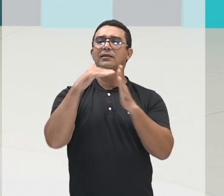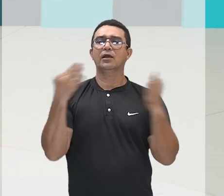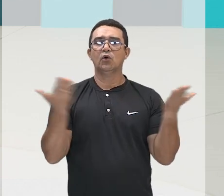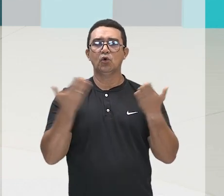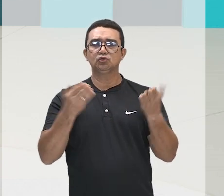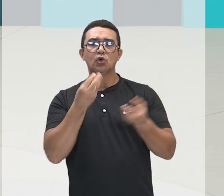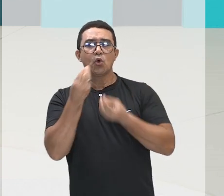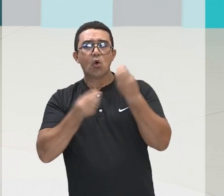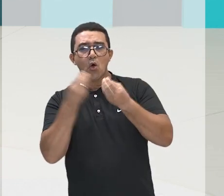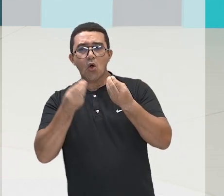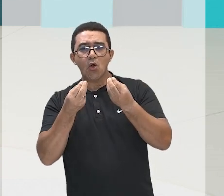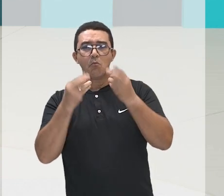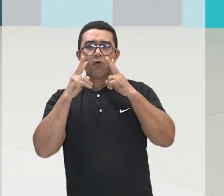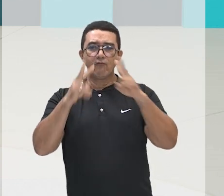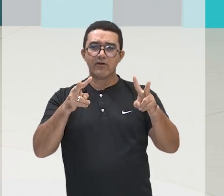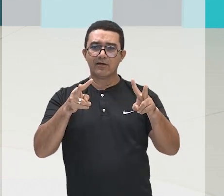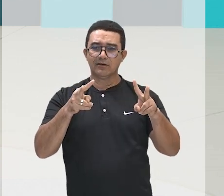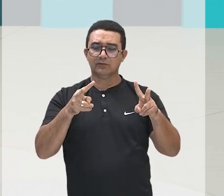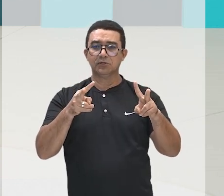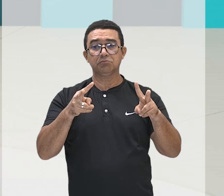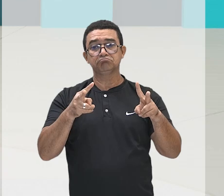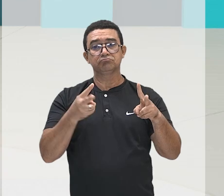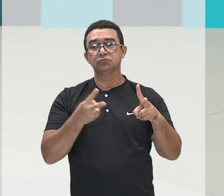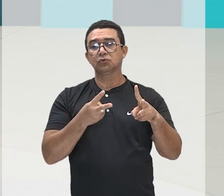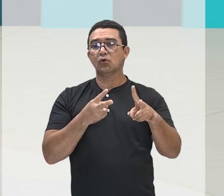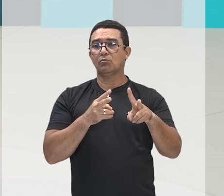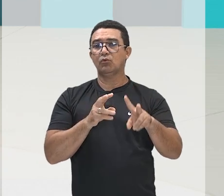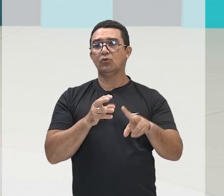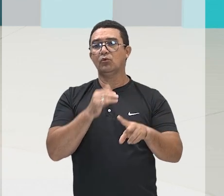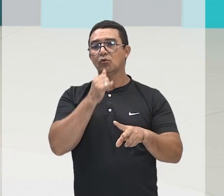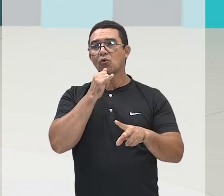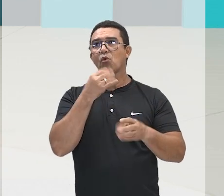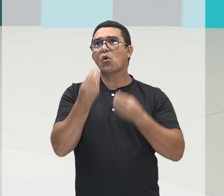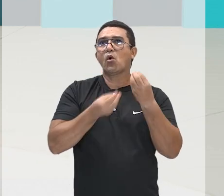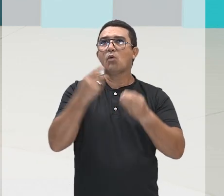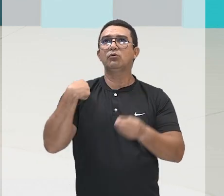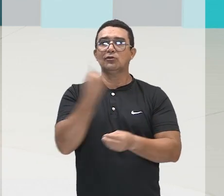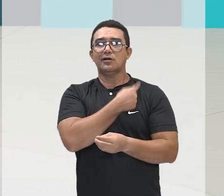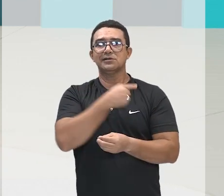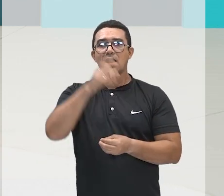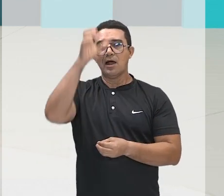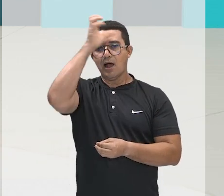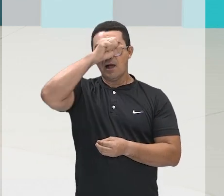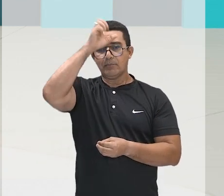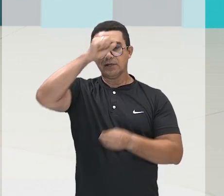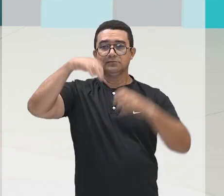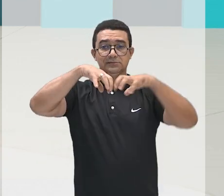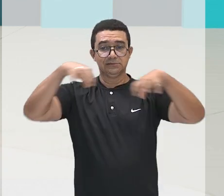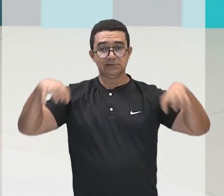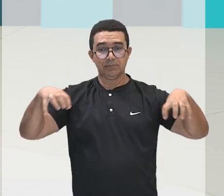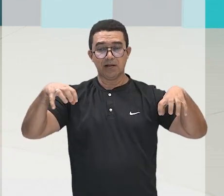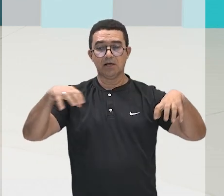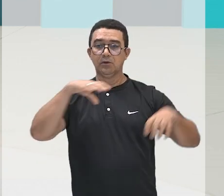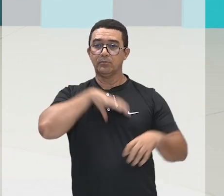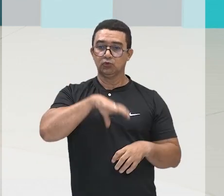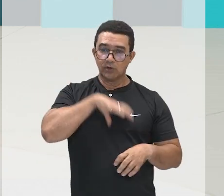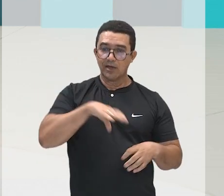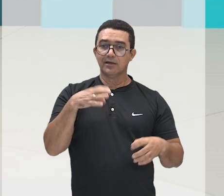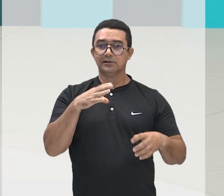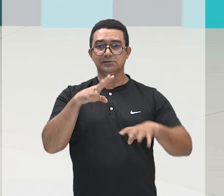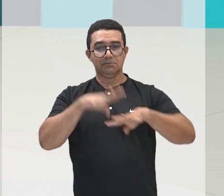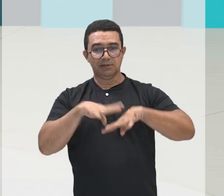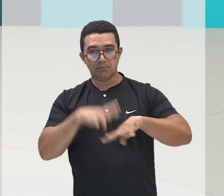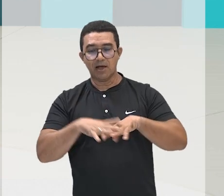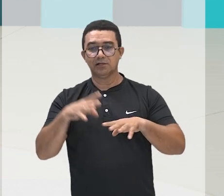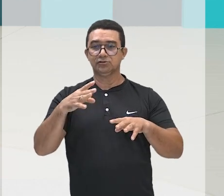de enxergar, por exemplo, a educação. Por que a gente aprende separado português,